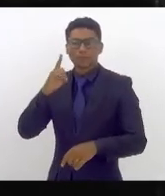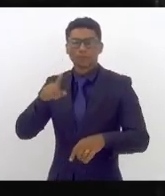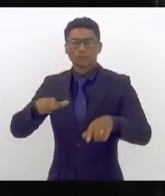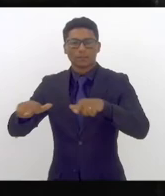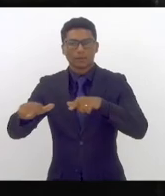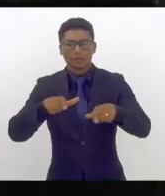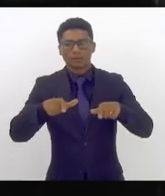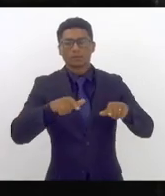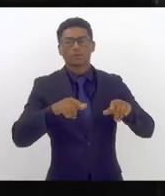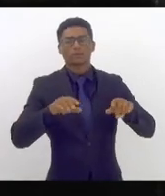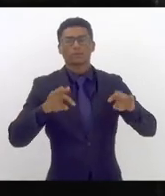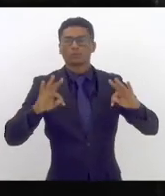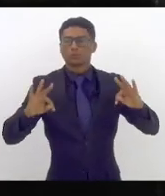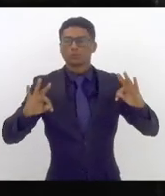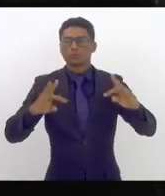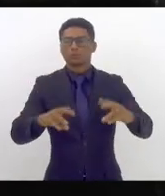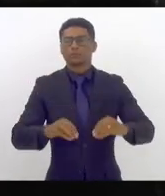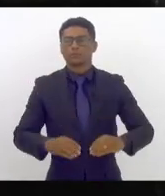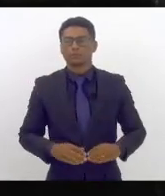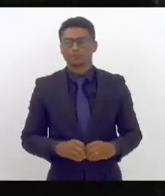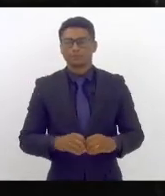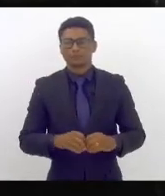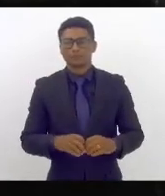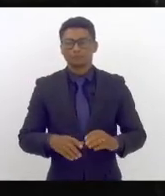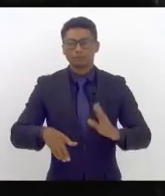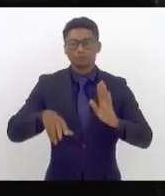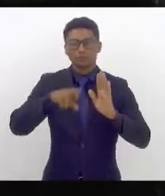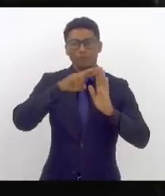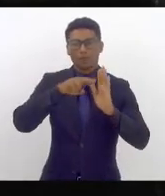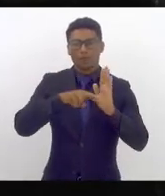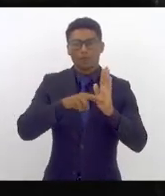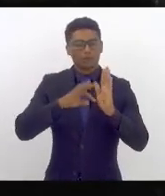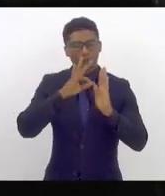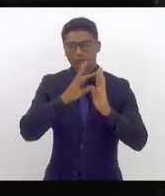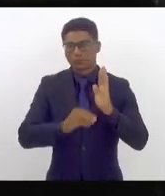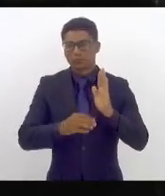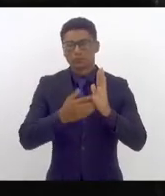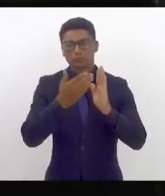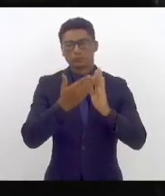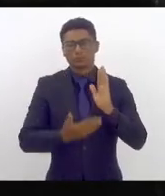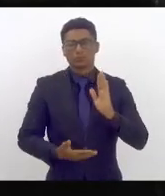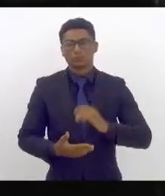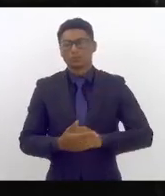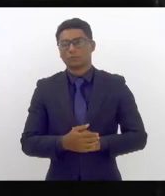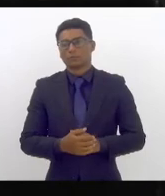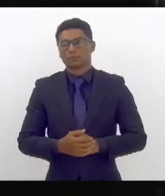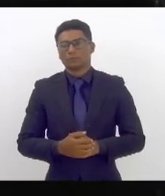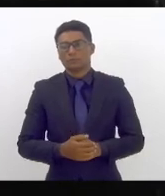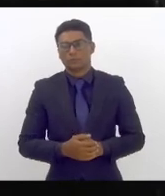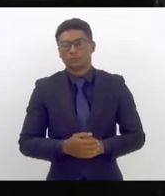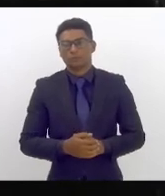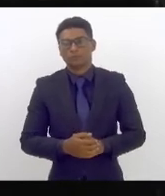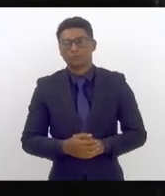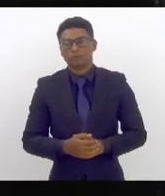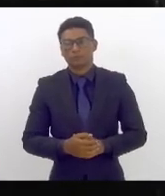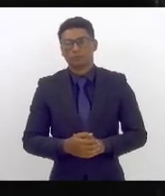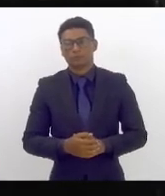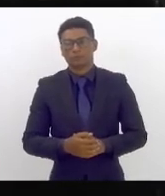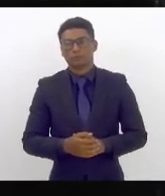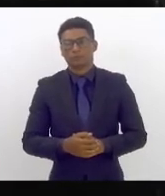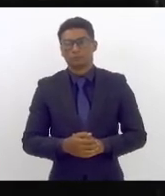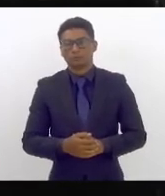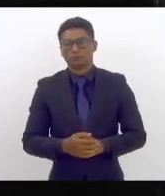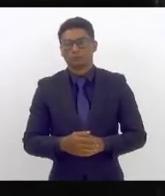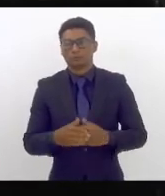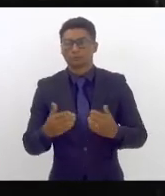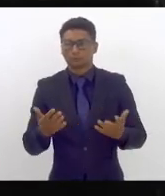com todas as regras não é que regem o Parlamento Fluminense e essa prática